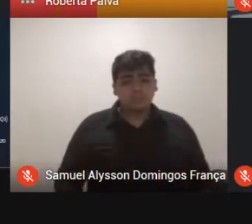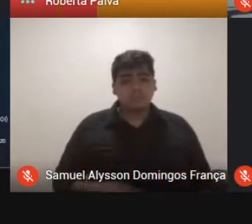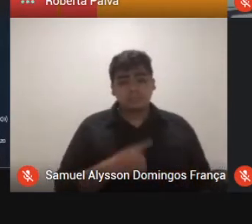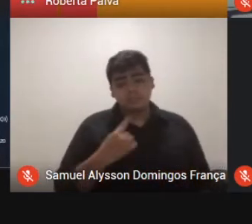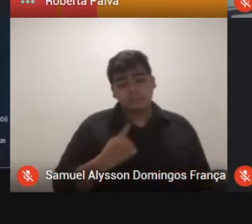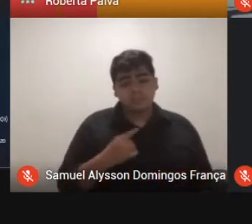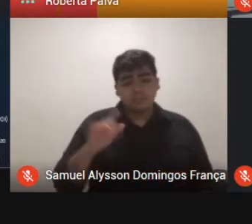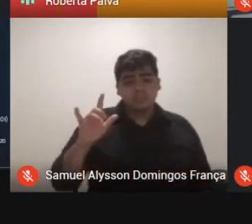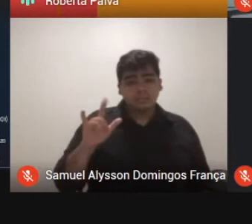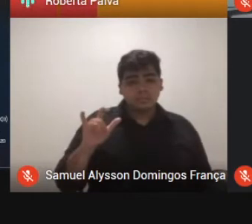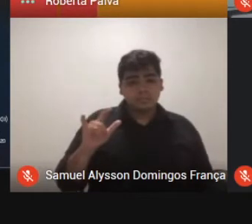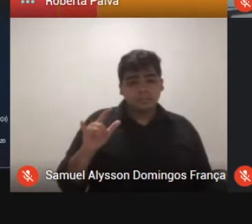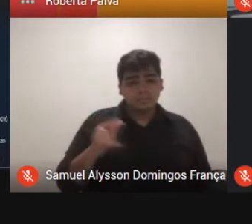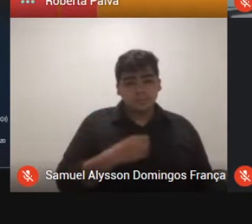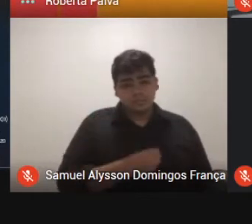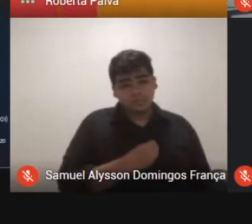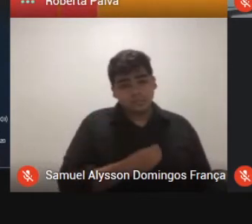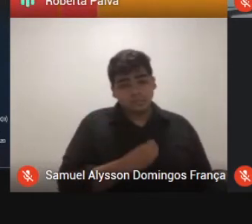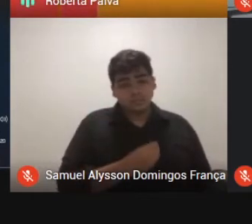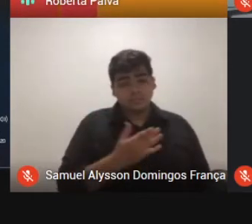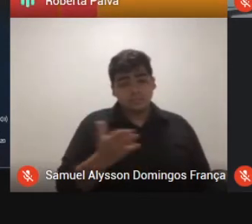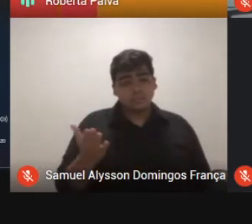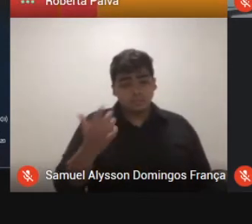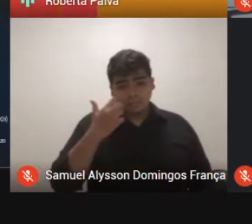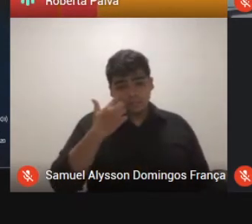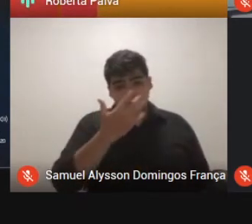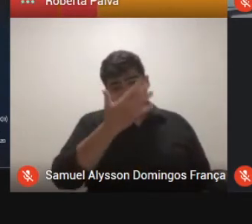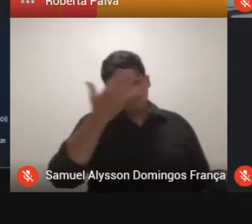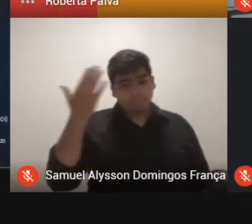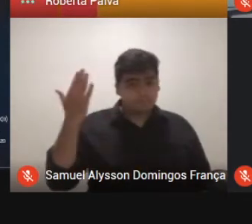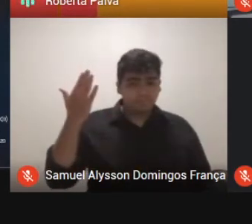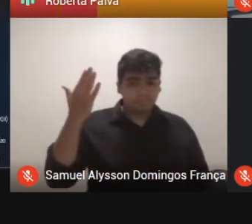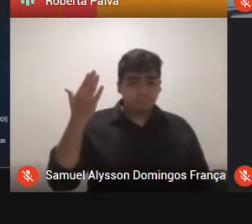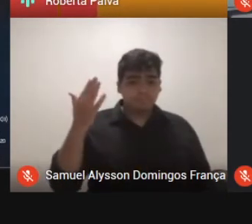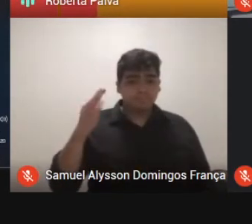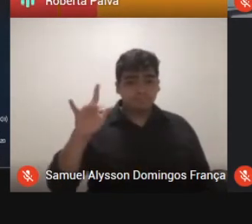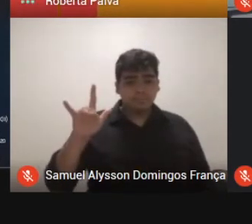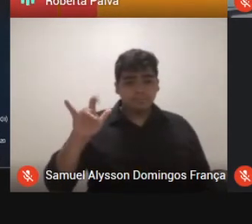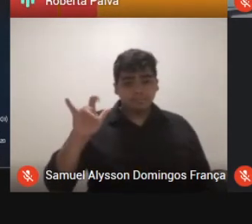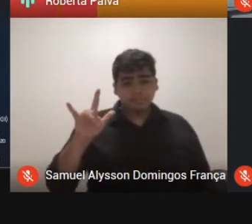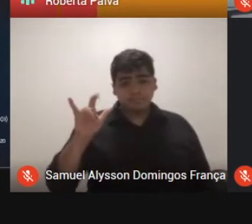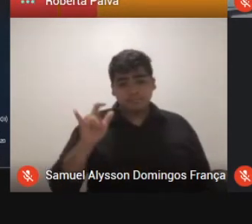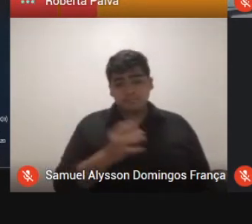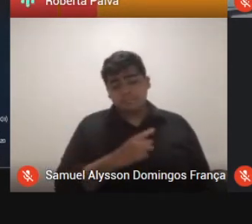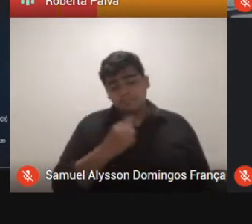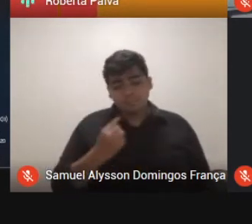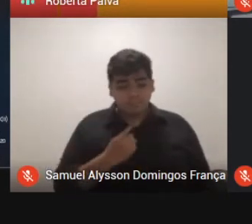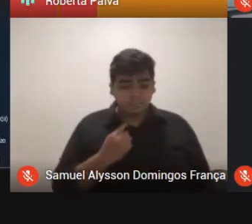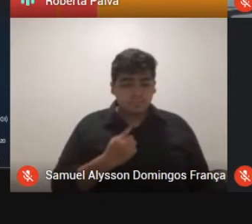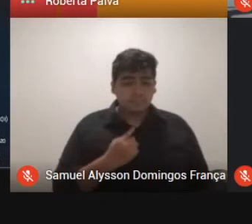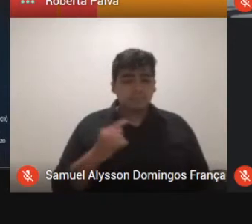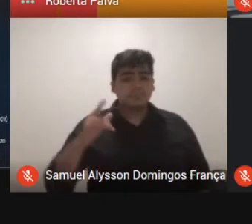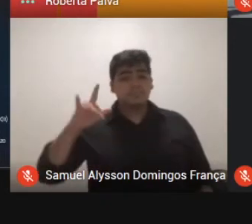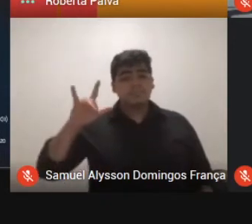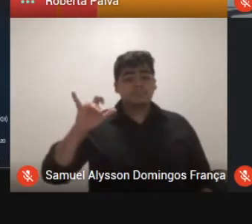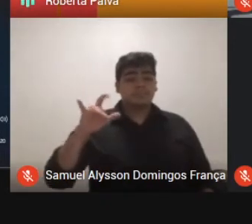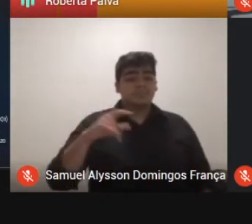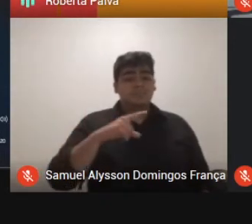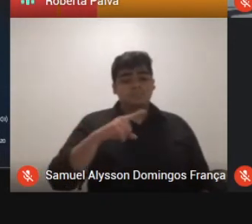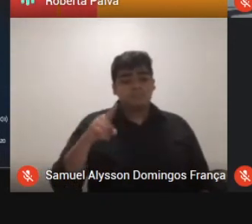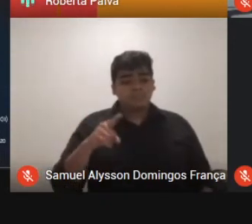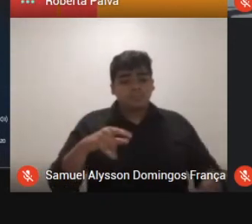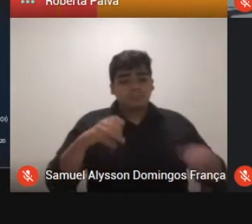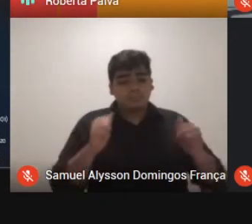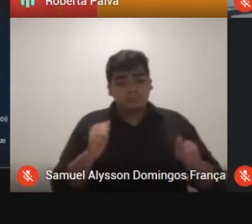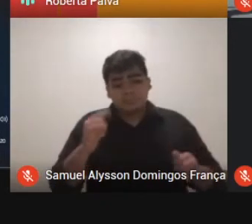eu vou abrir. Esse é o nosso Instagram, tá? No Instagram vocês vão conseguir achar